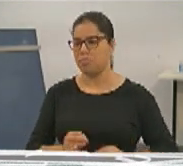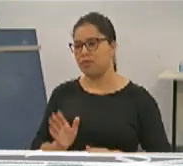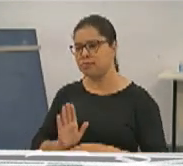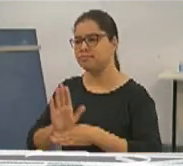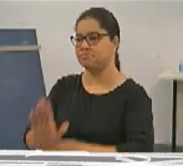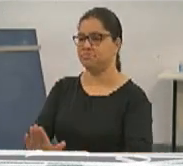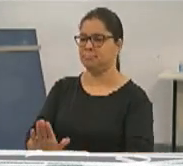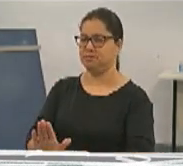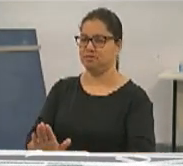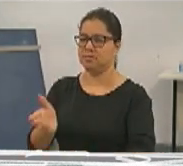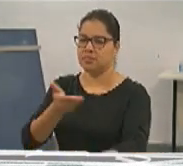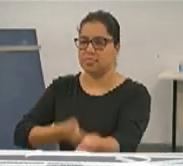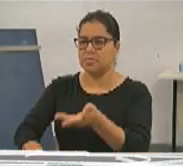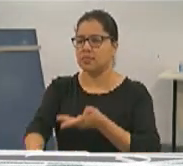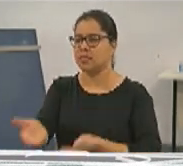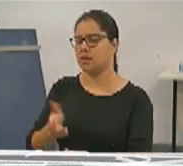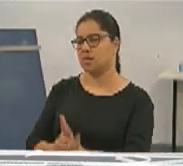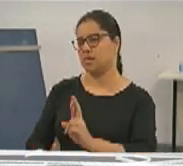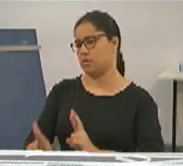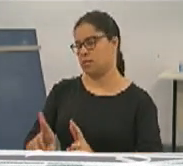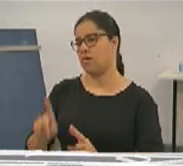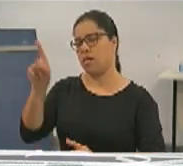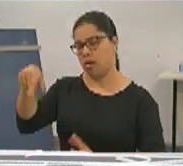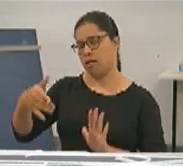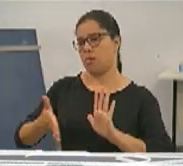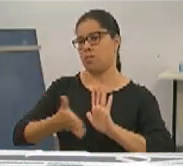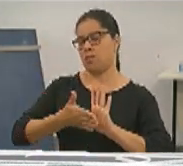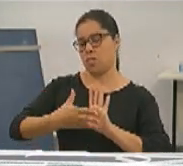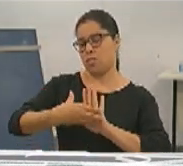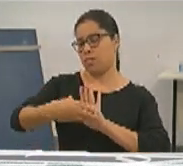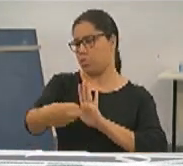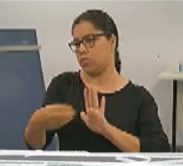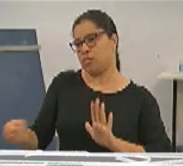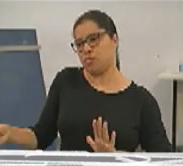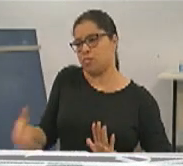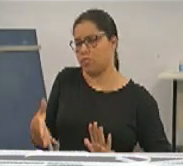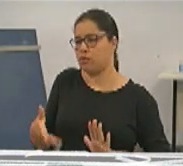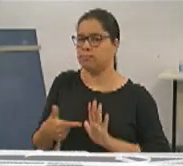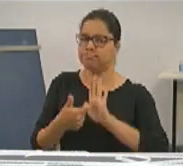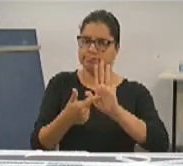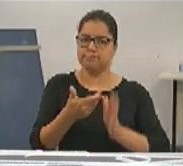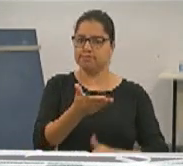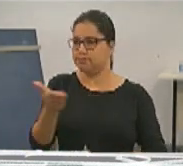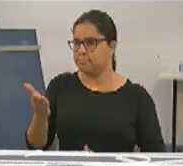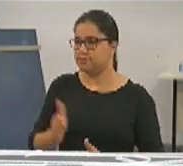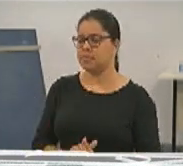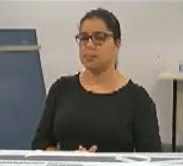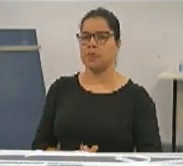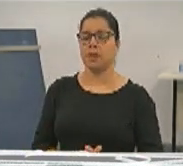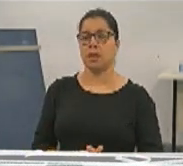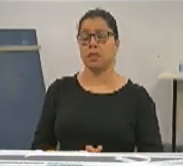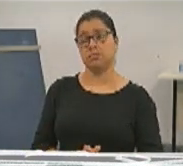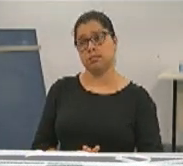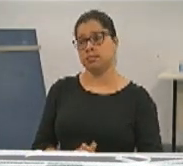sejam equacionados. Né? É esse o novo modelo de gestão que a gente apresenta. Tá? E, nesse